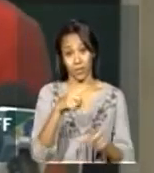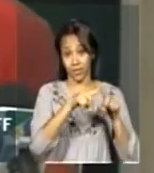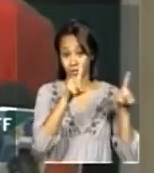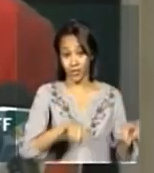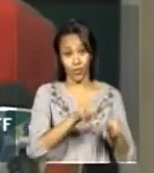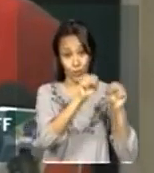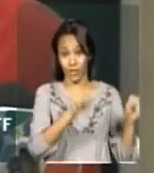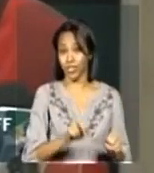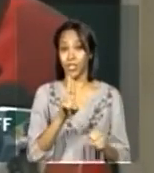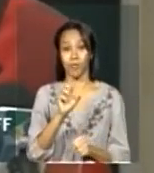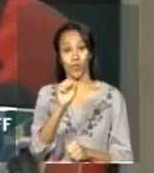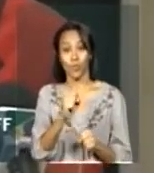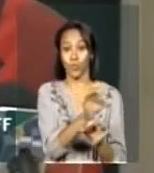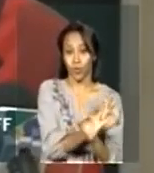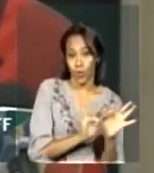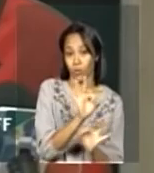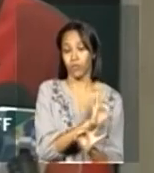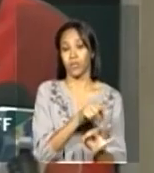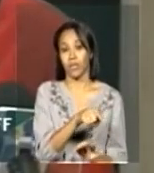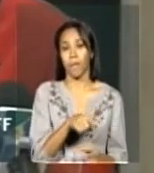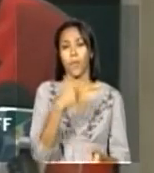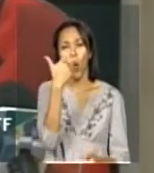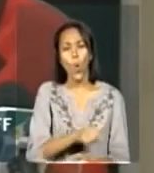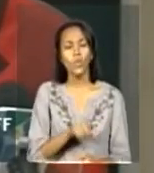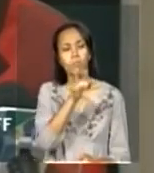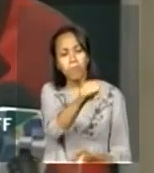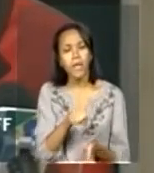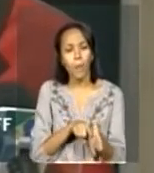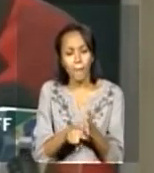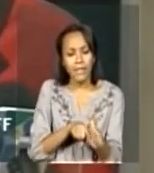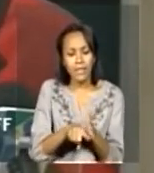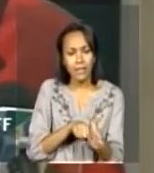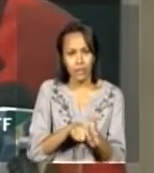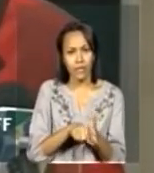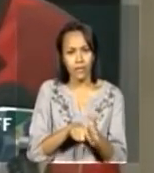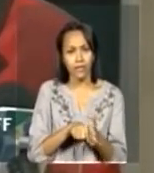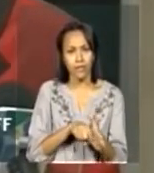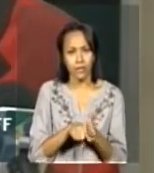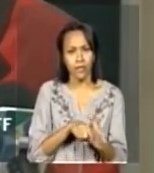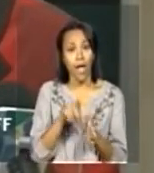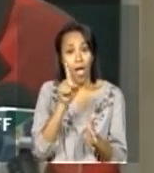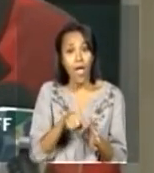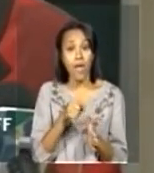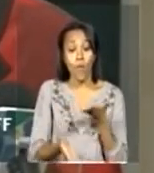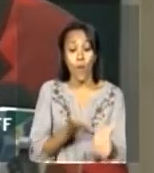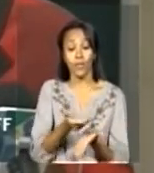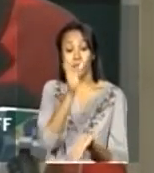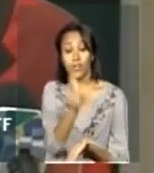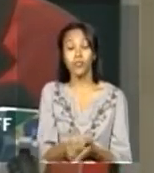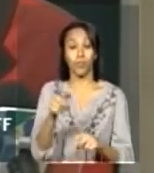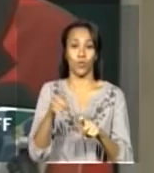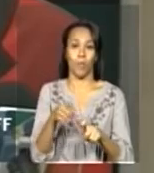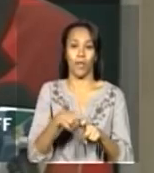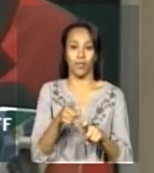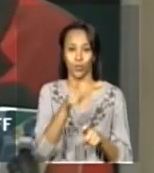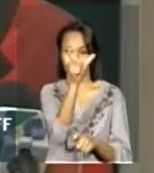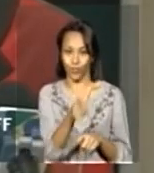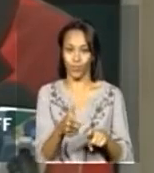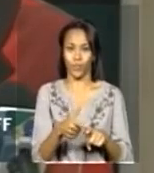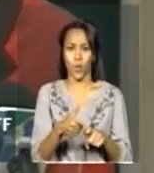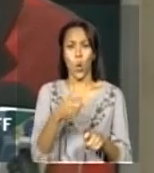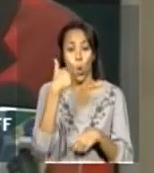Outra questão que todas as pessoas, você pegar uma pesquisa nessa área, todo mundo vai queixar, é o atendimento do médico. O Brasil tá